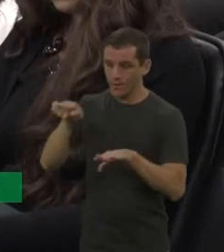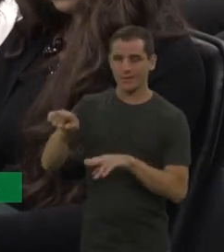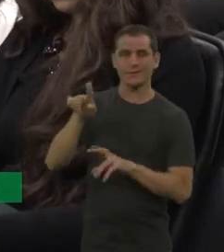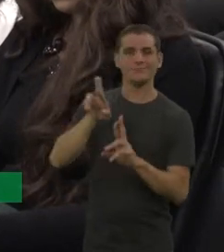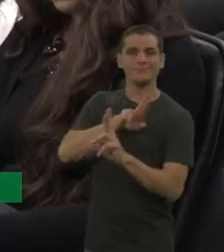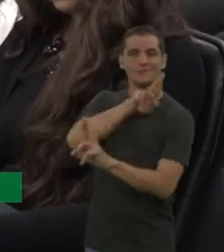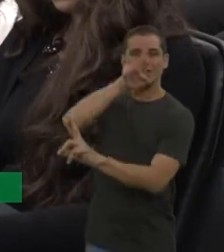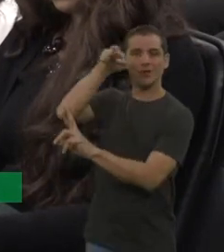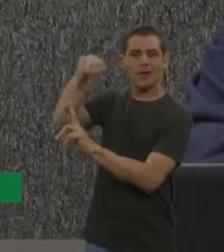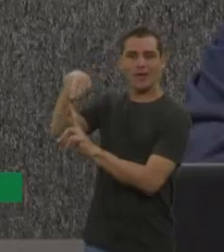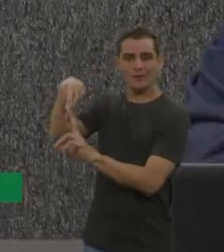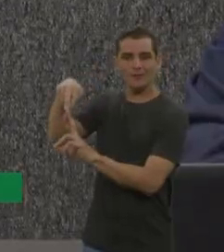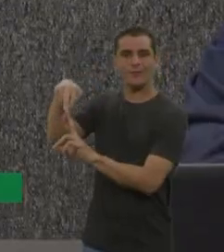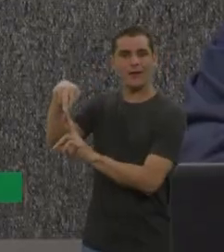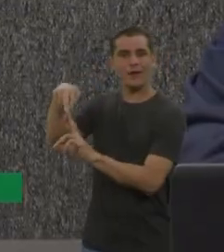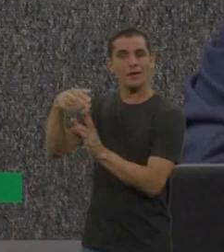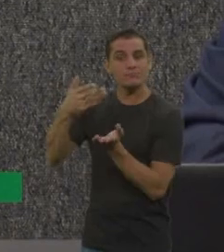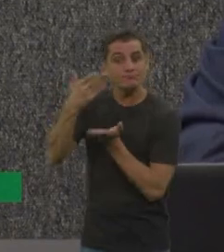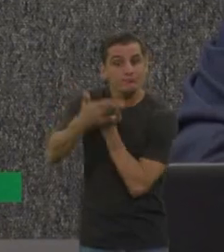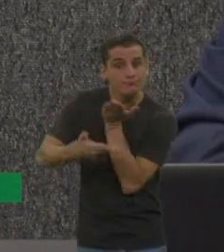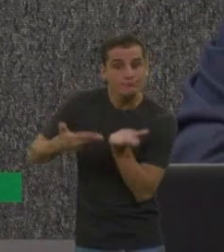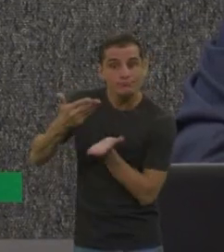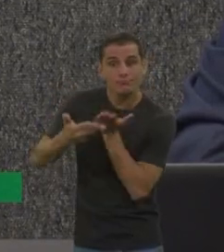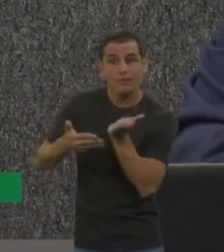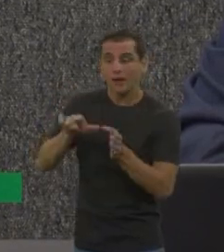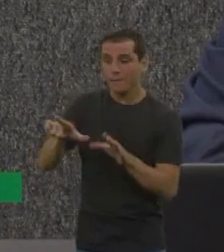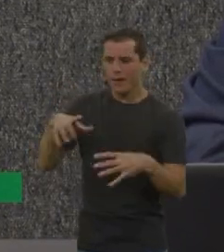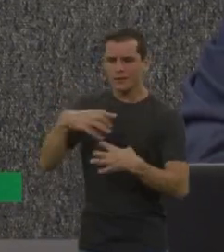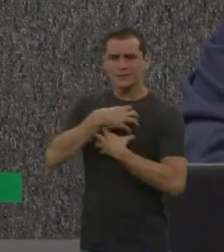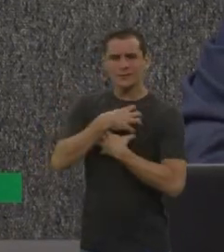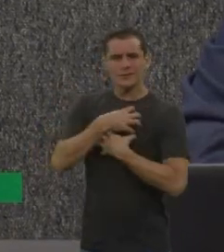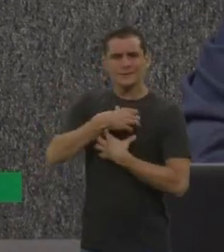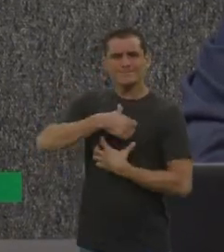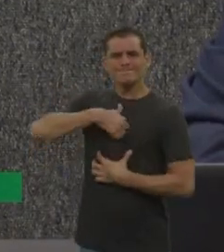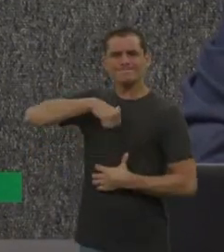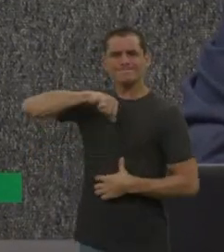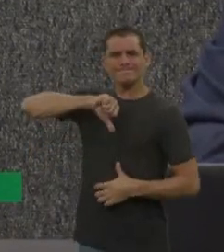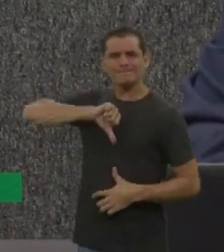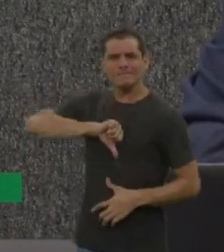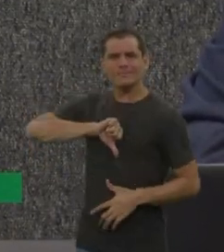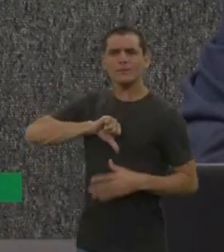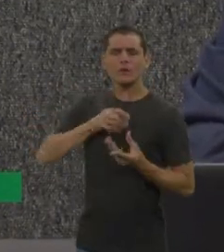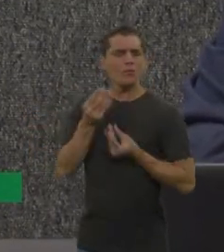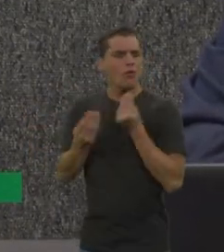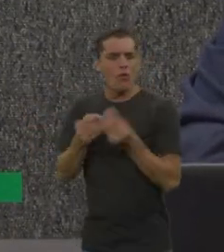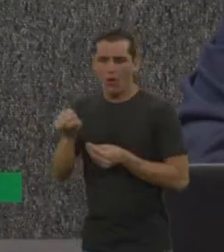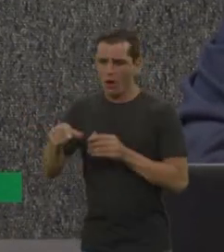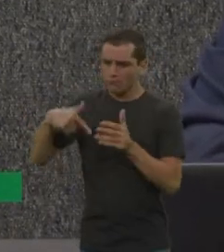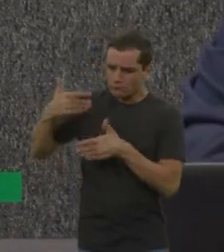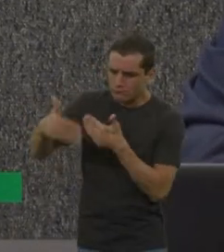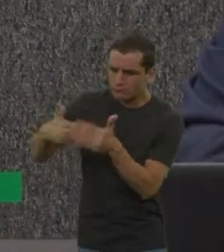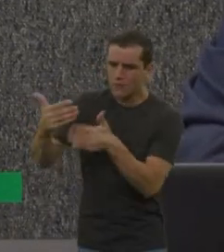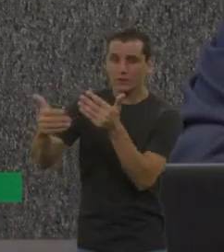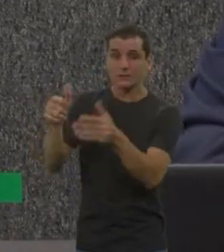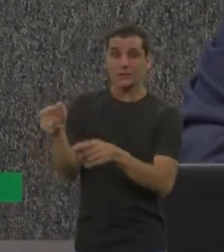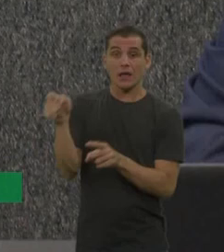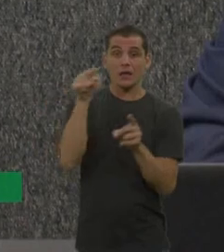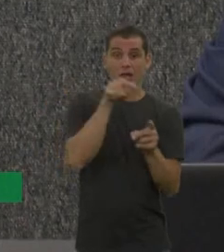frustração quando a gente não conseguiu dar continuidade no processo de habilitação do Hospital